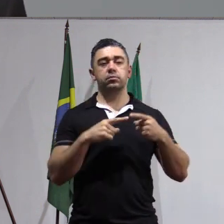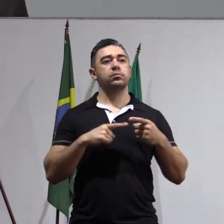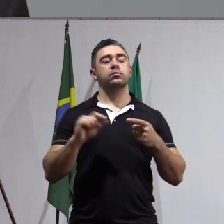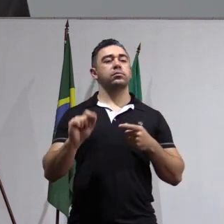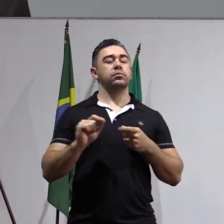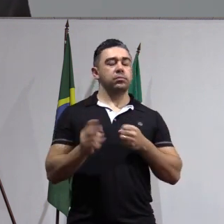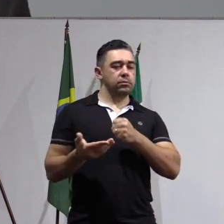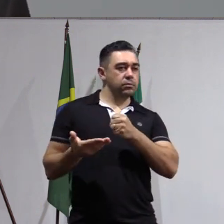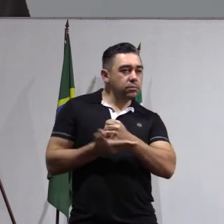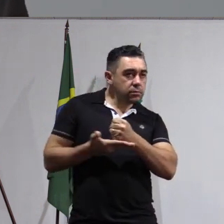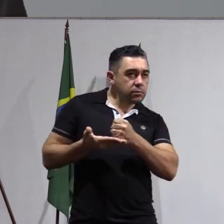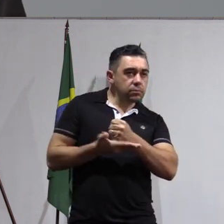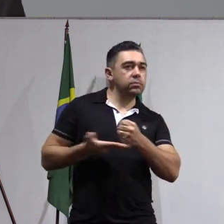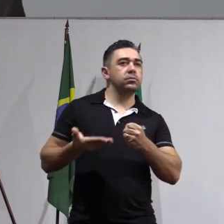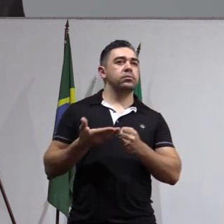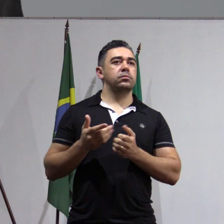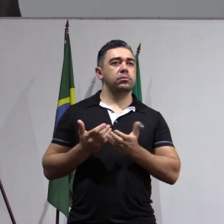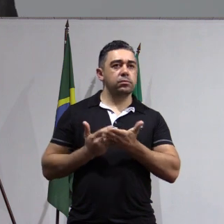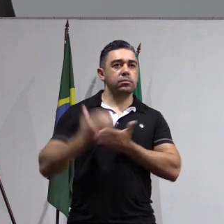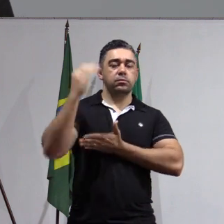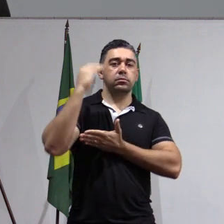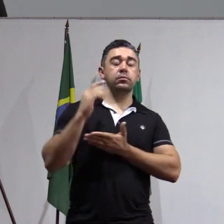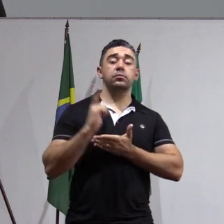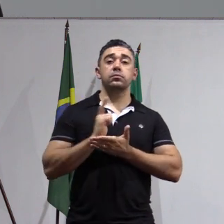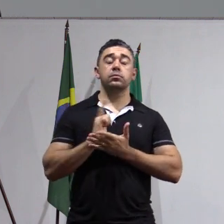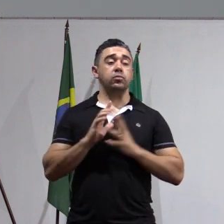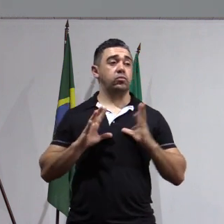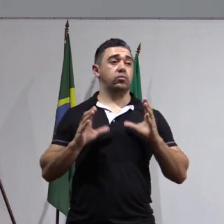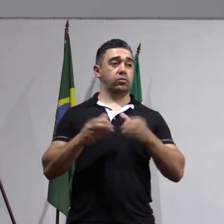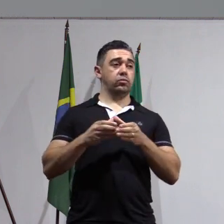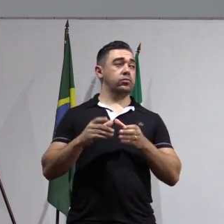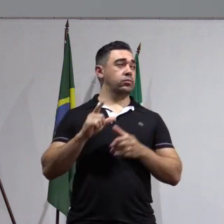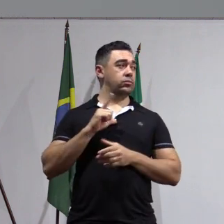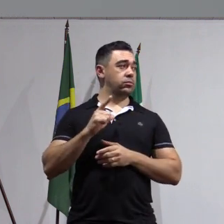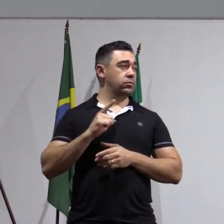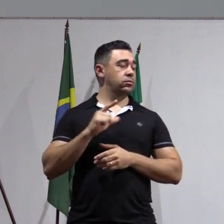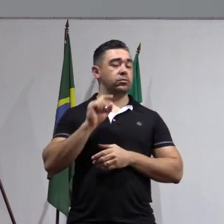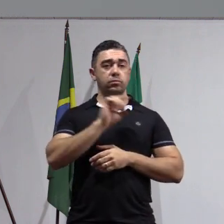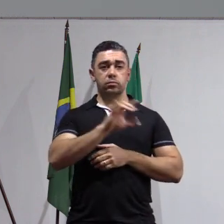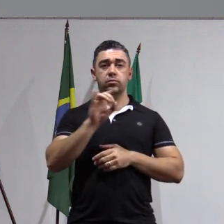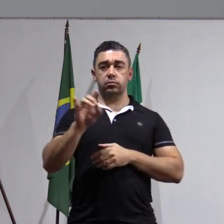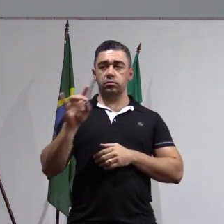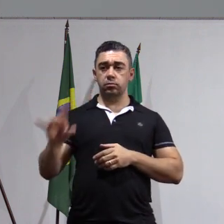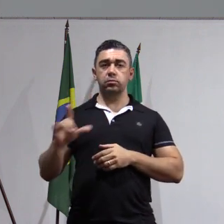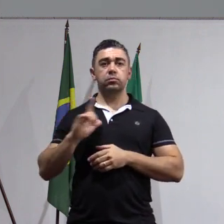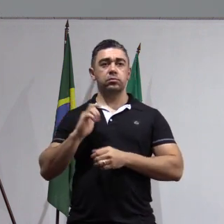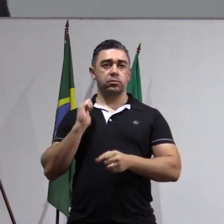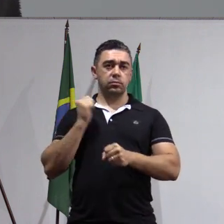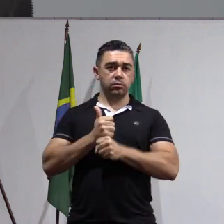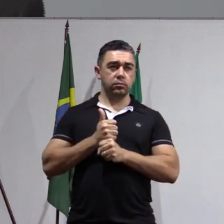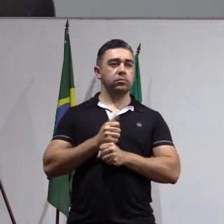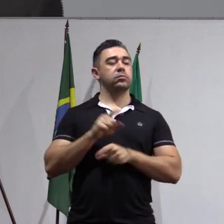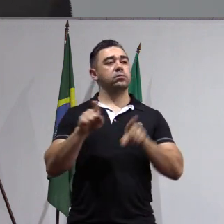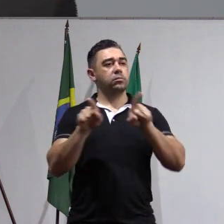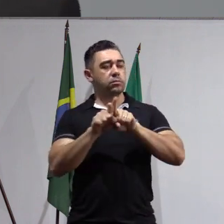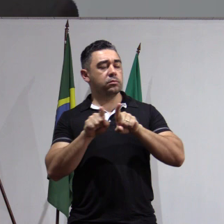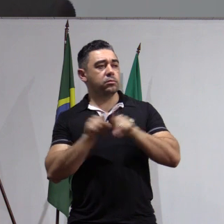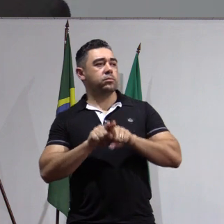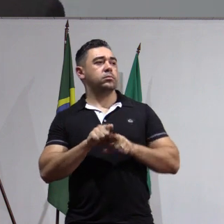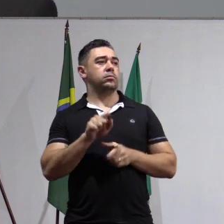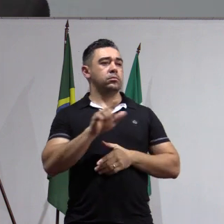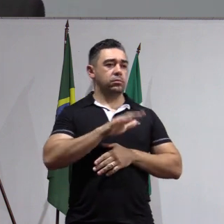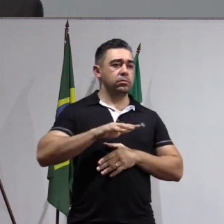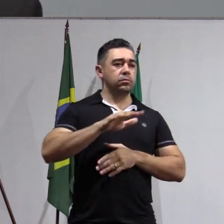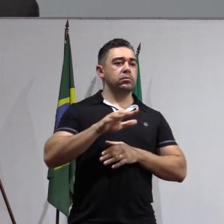base, e para que todo esse coletivo das entidades, esse coletivo dos diretores, esse coletivo da Associação